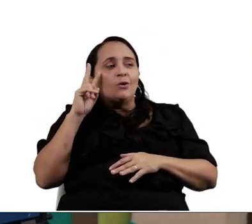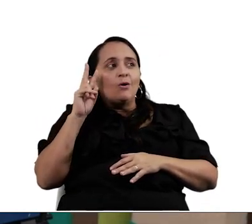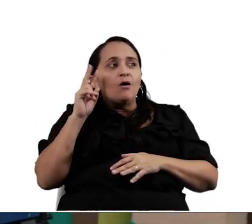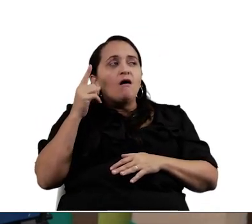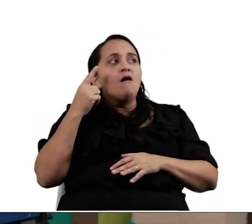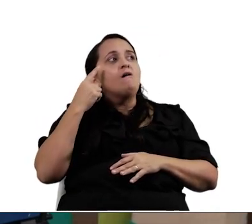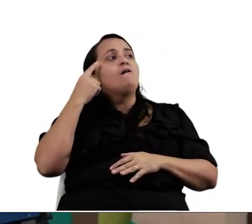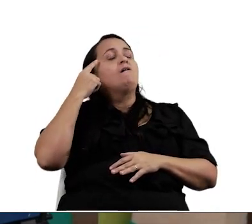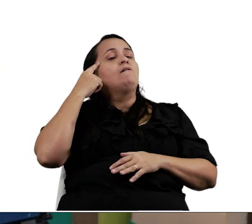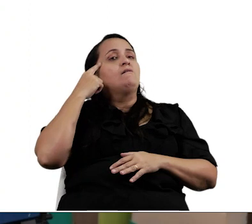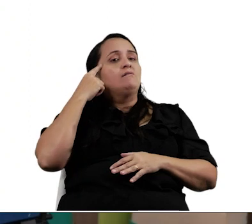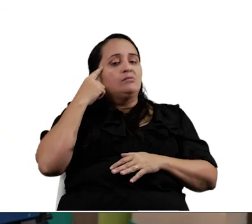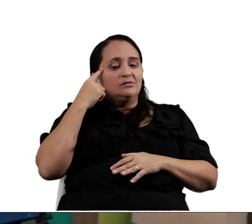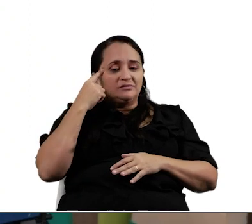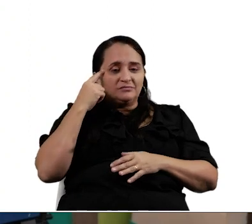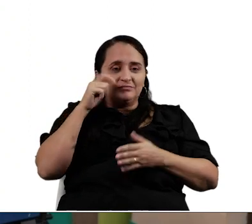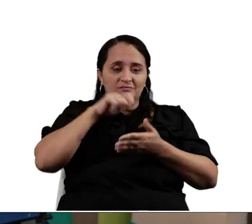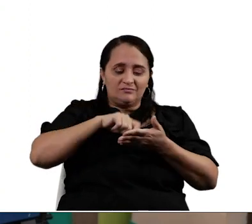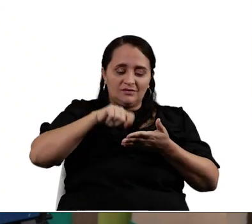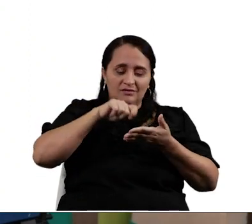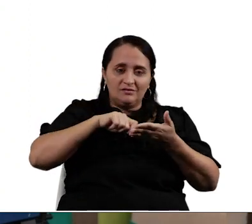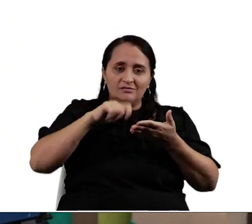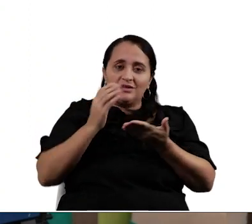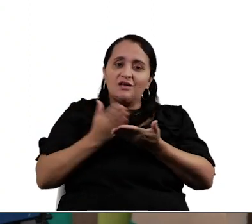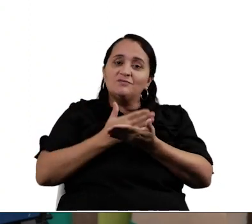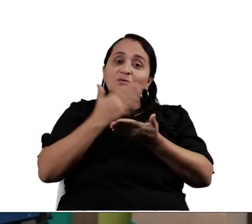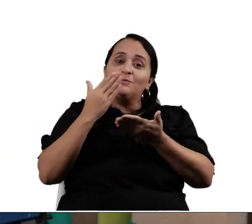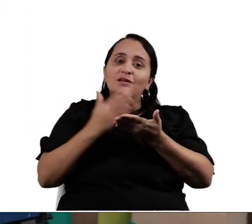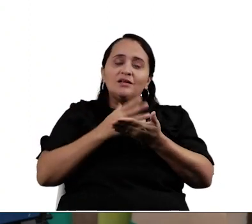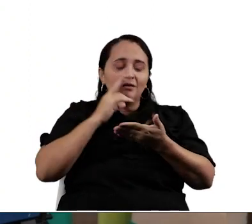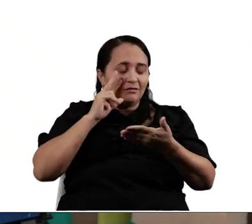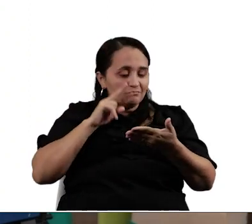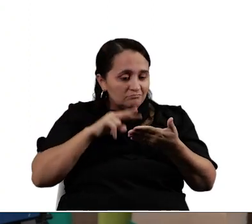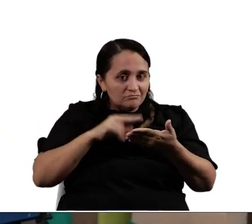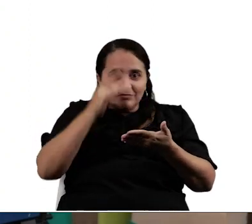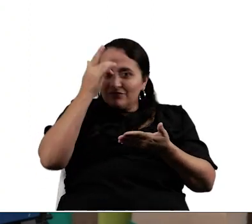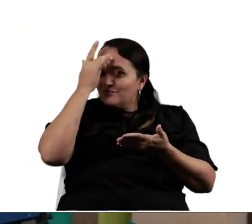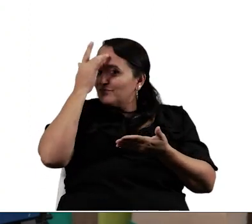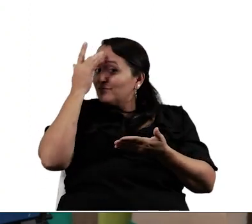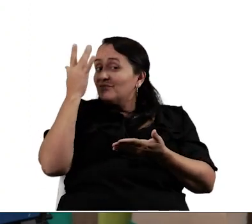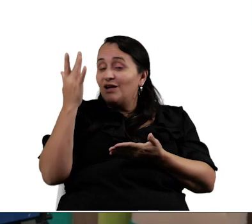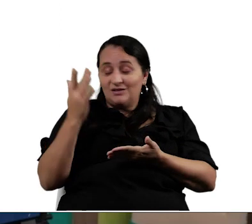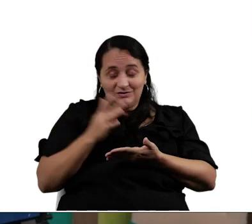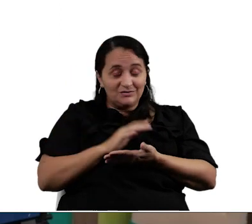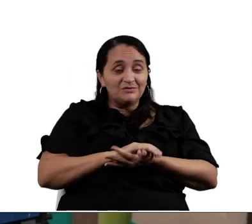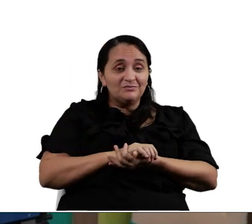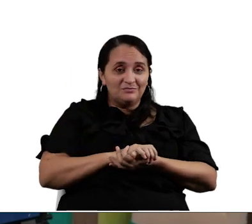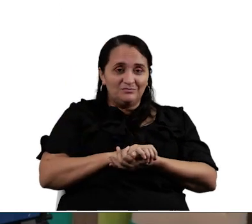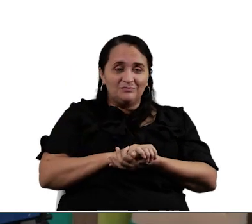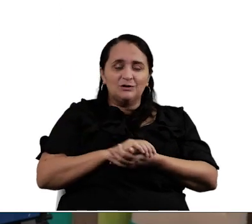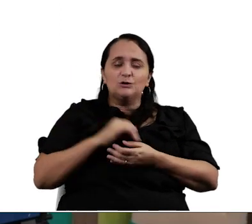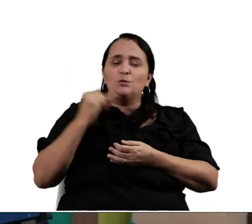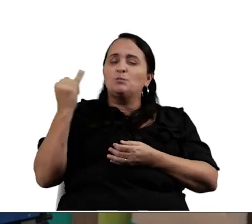né? E escreve os livros hoje para poder a gente ter um acesso mais fácil. Certo? Então, é muito